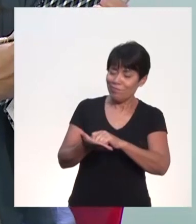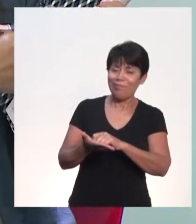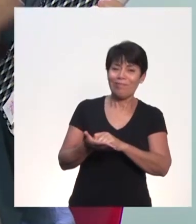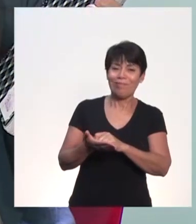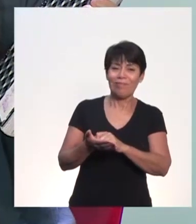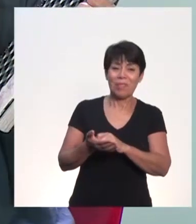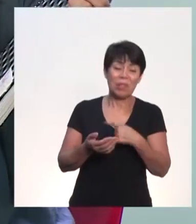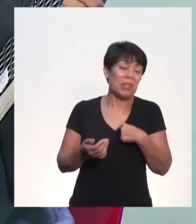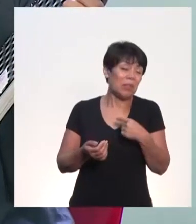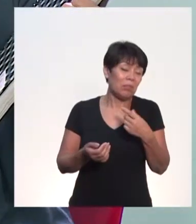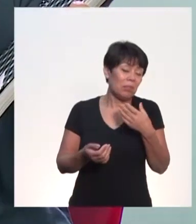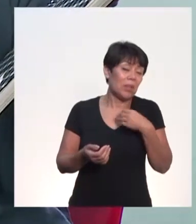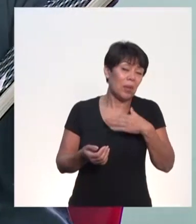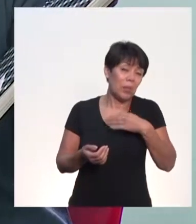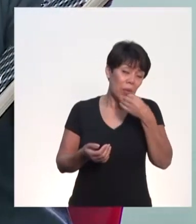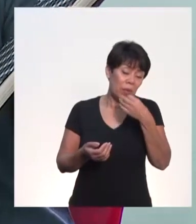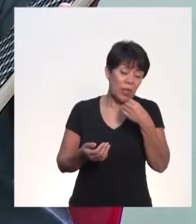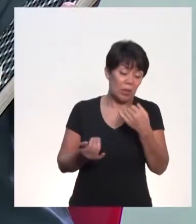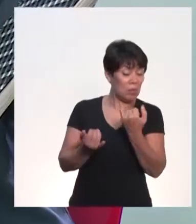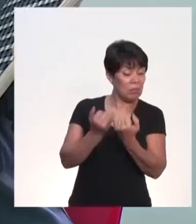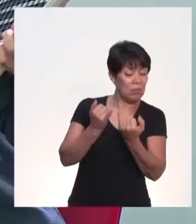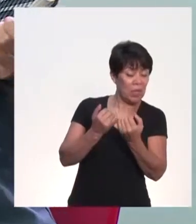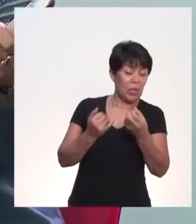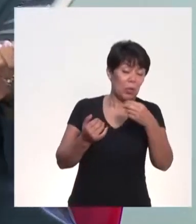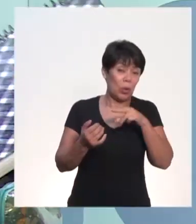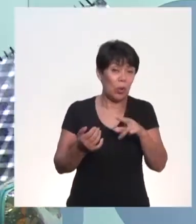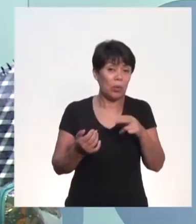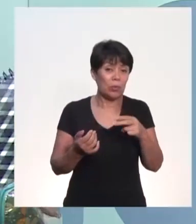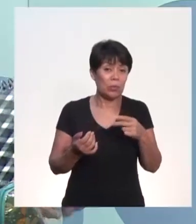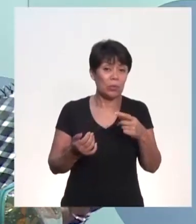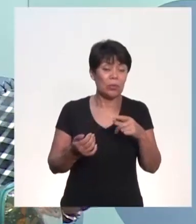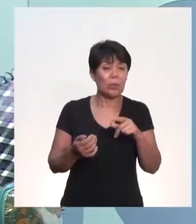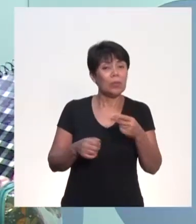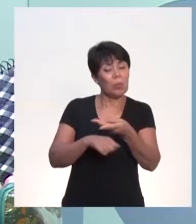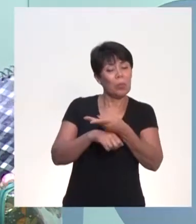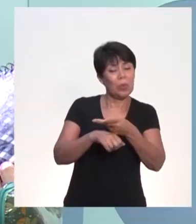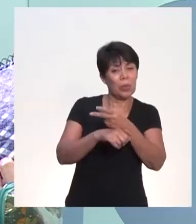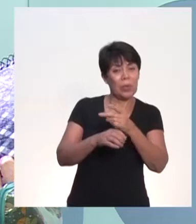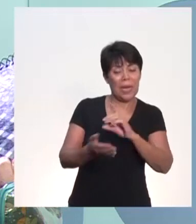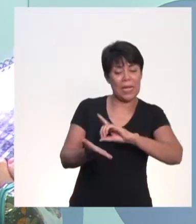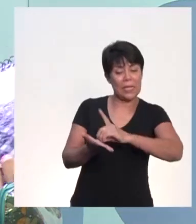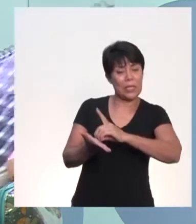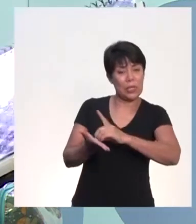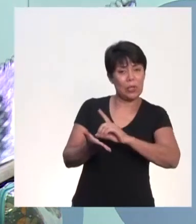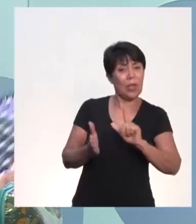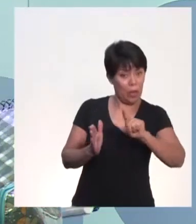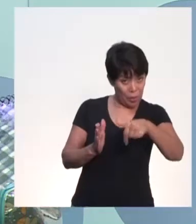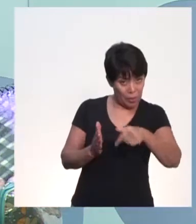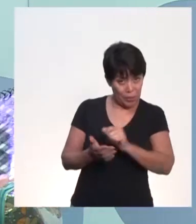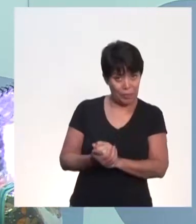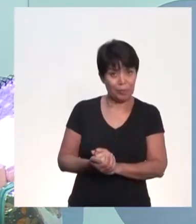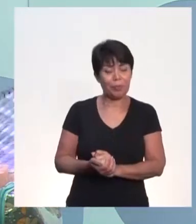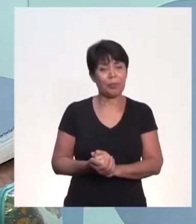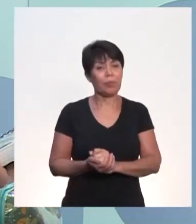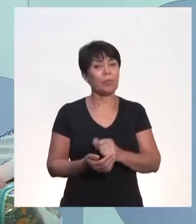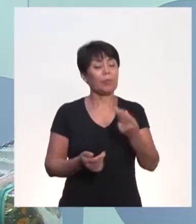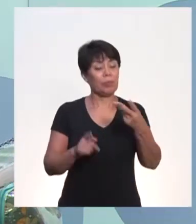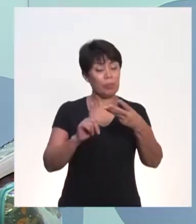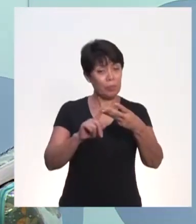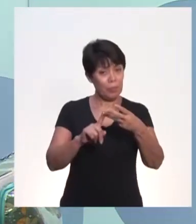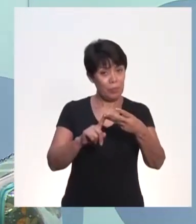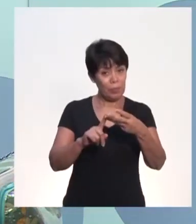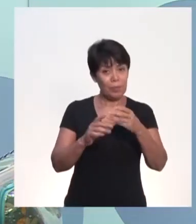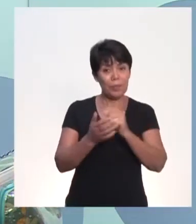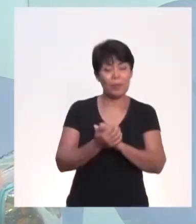acho que é, ou alguma coisa para me lembrar, né, de eu procurar mais tarde. Terceira técnica, quando a gente